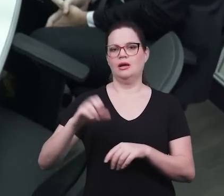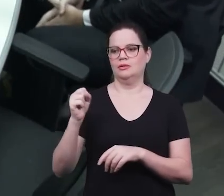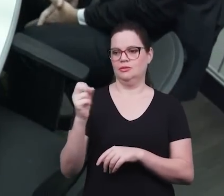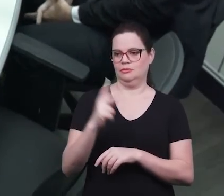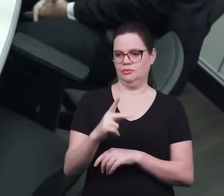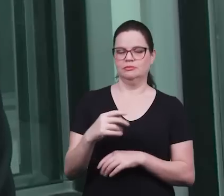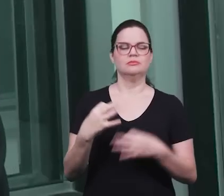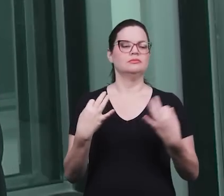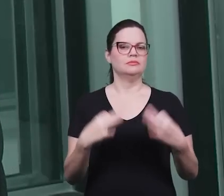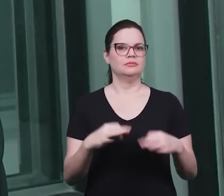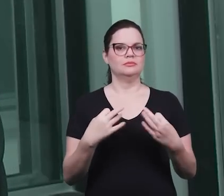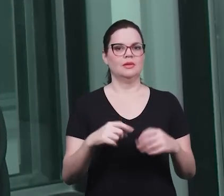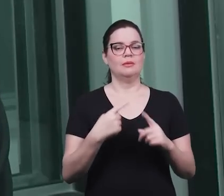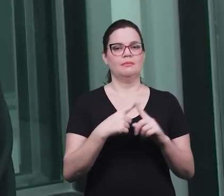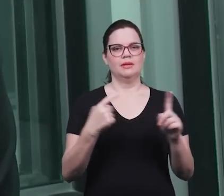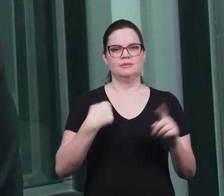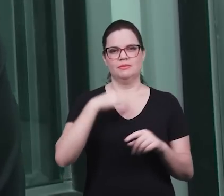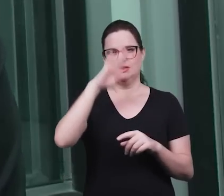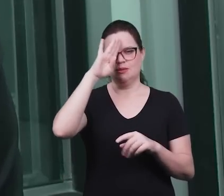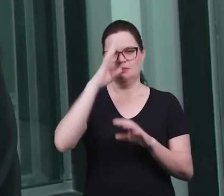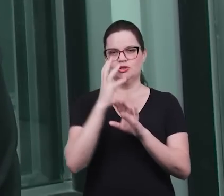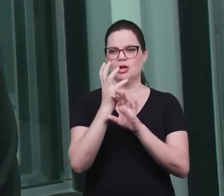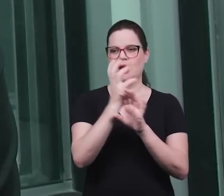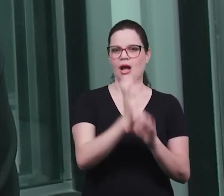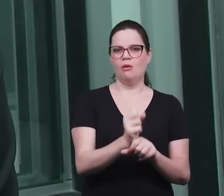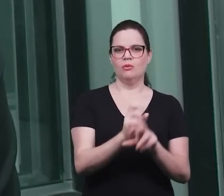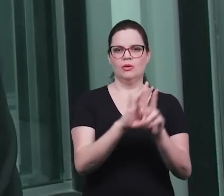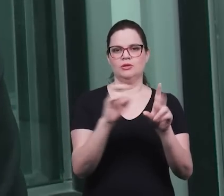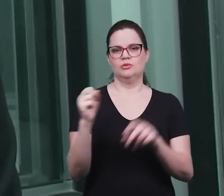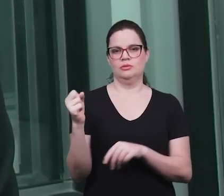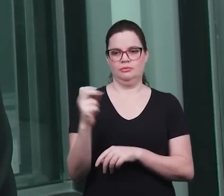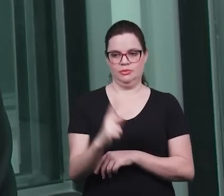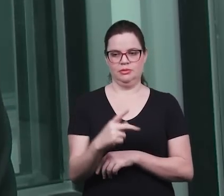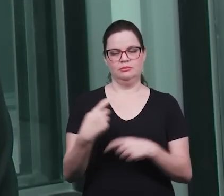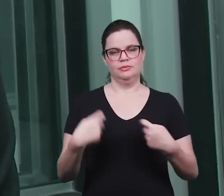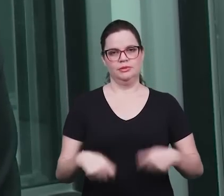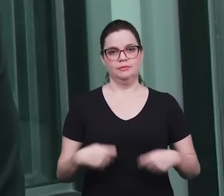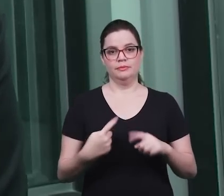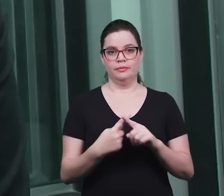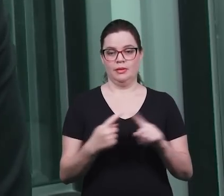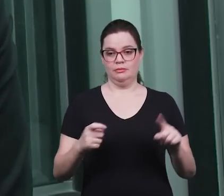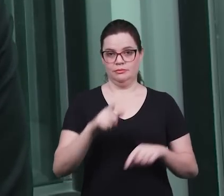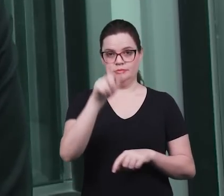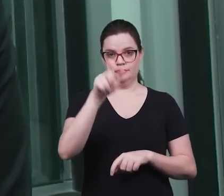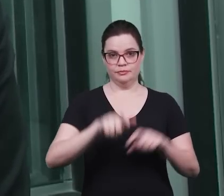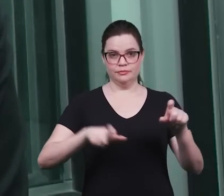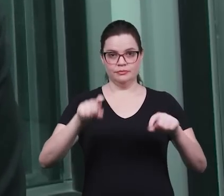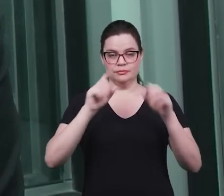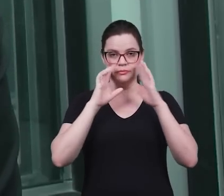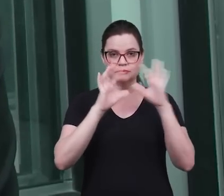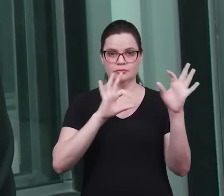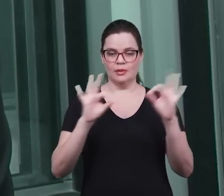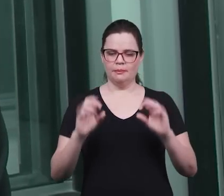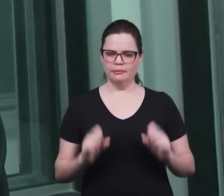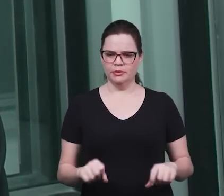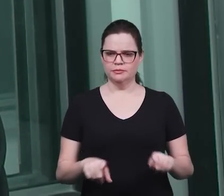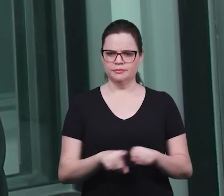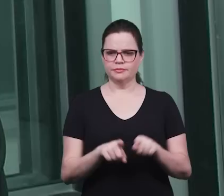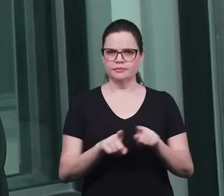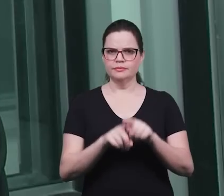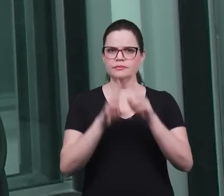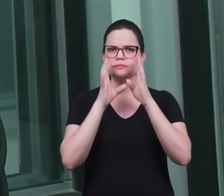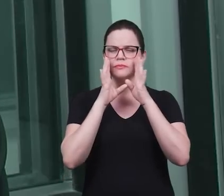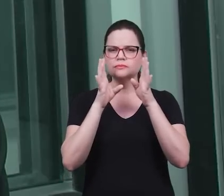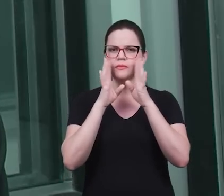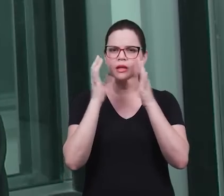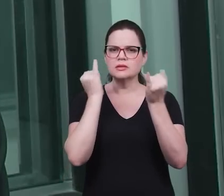entenda principalmente de cálculo previdenciário. Pois não. Né? Mas o próprio telespectador, ele também pode ficar atento às informações